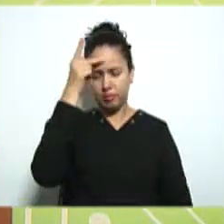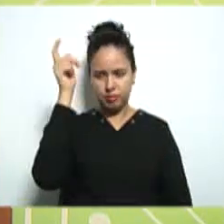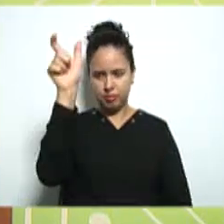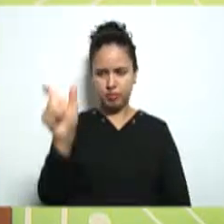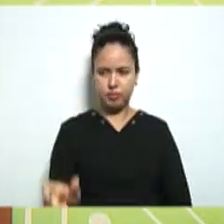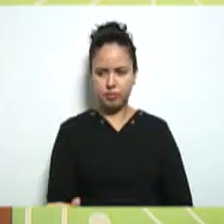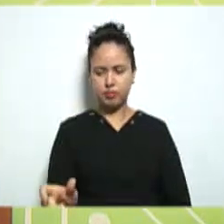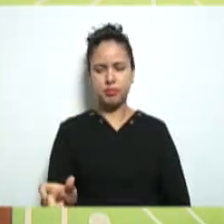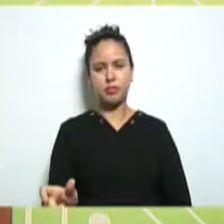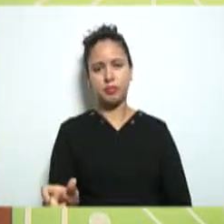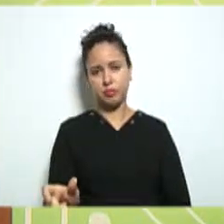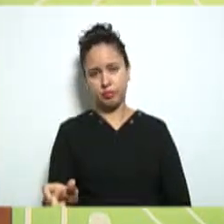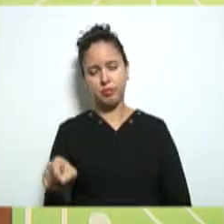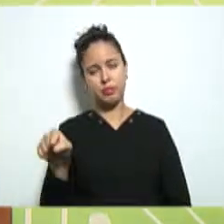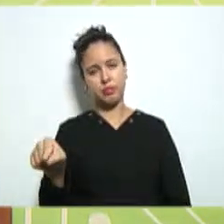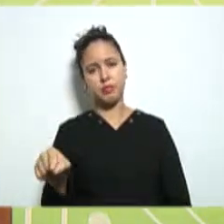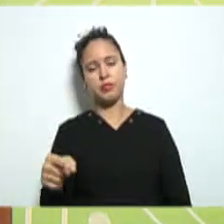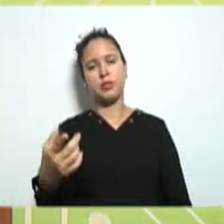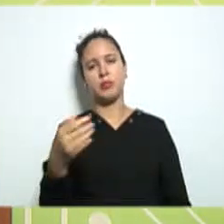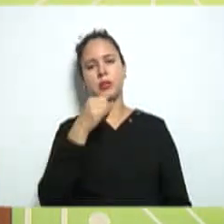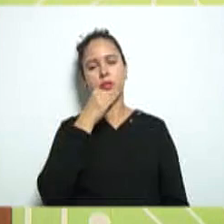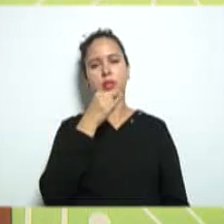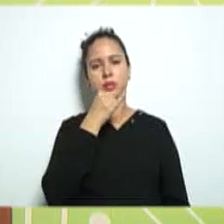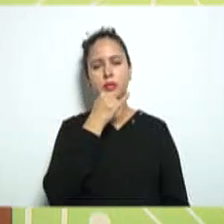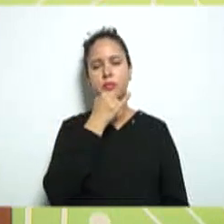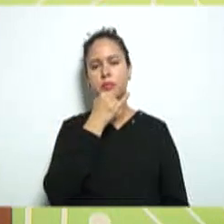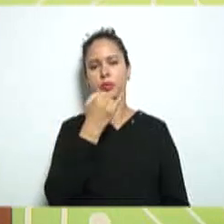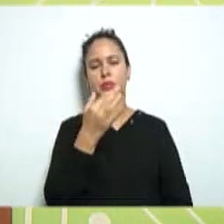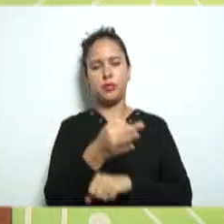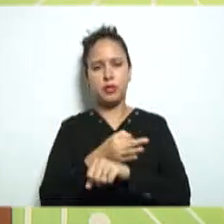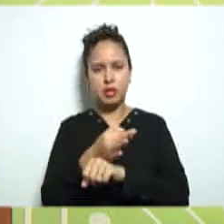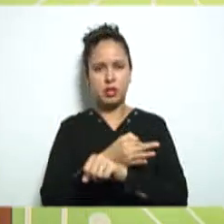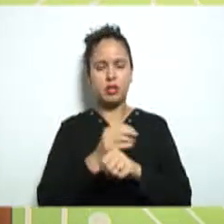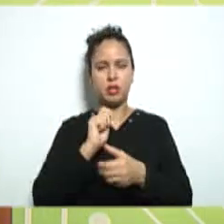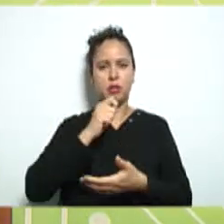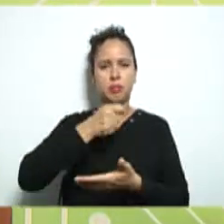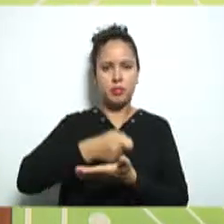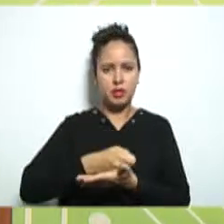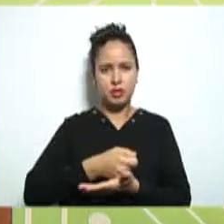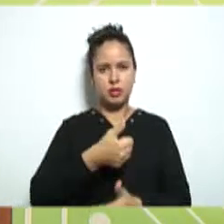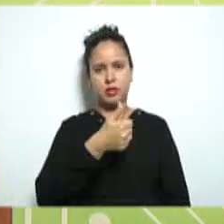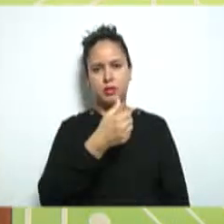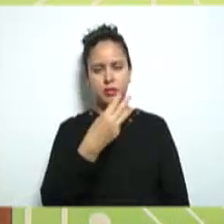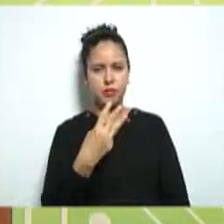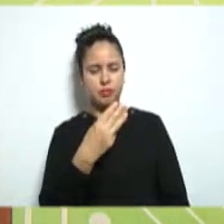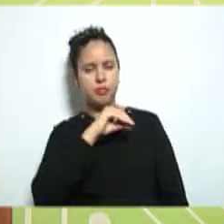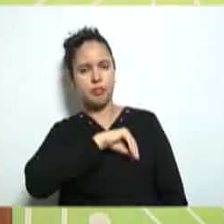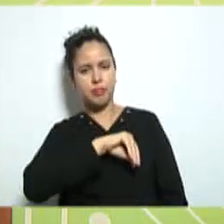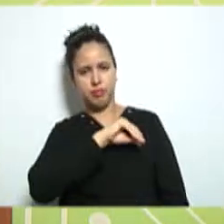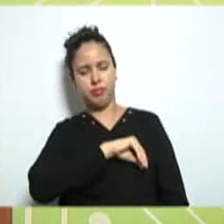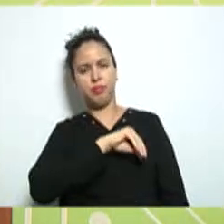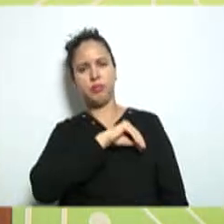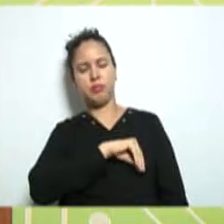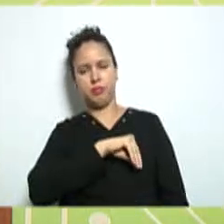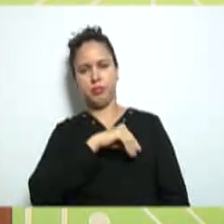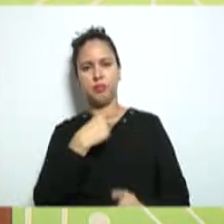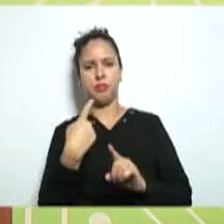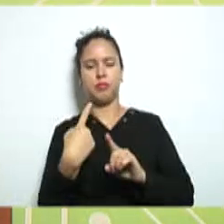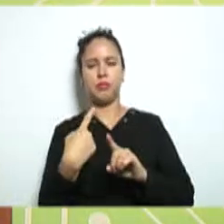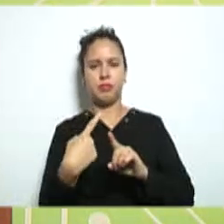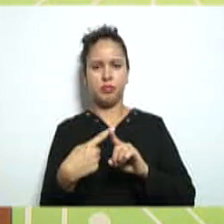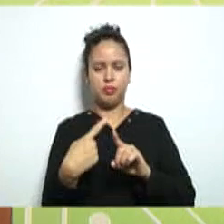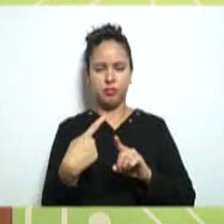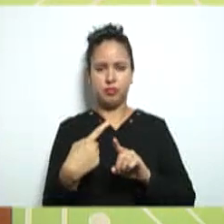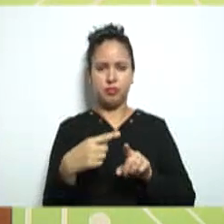garante os direitos. Então, 13º, férias, pagar o exato valor que foi acordado. Não garante